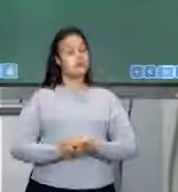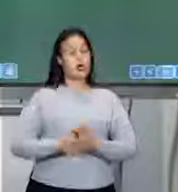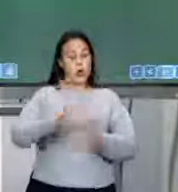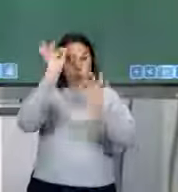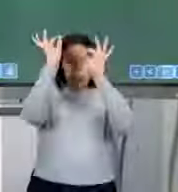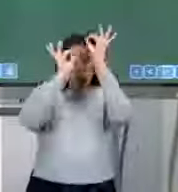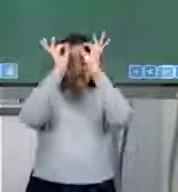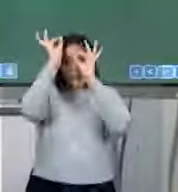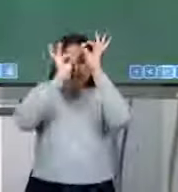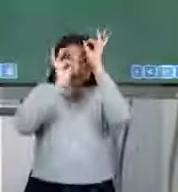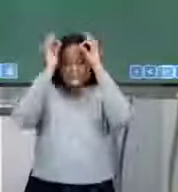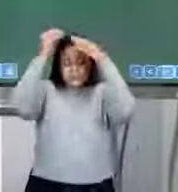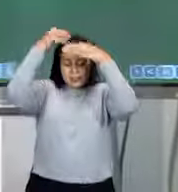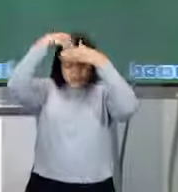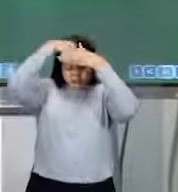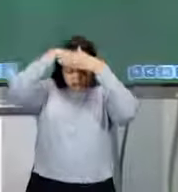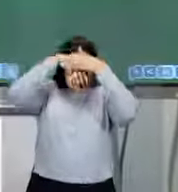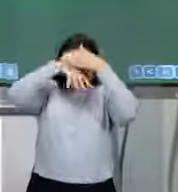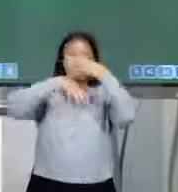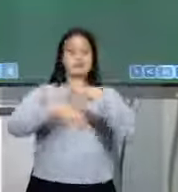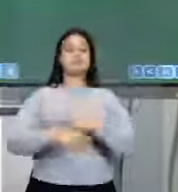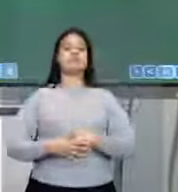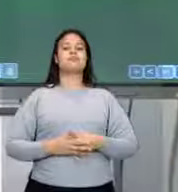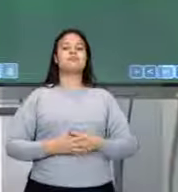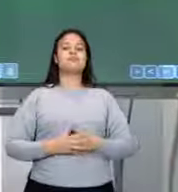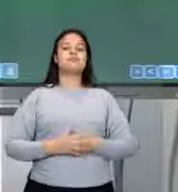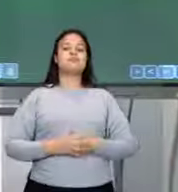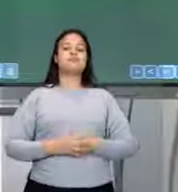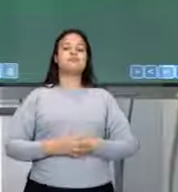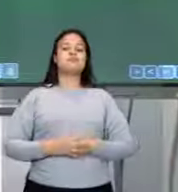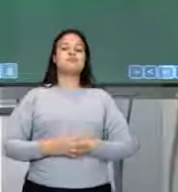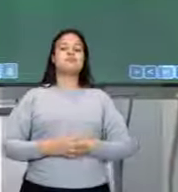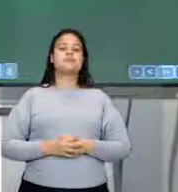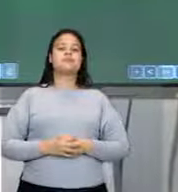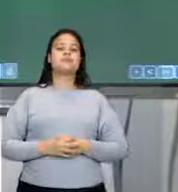as suas ideias dentro do cérebro. Então vamos lá.